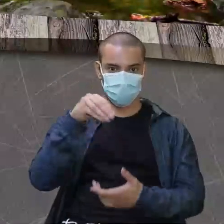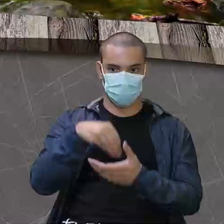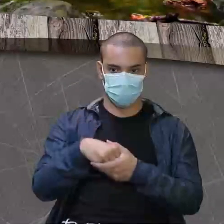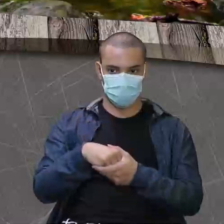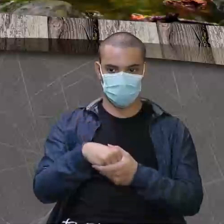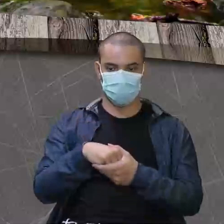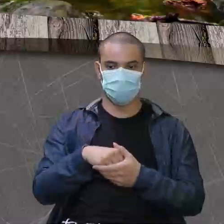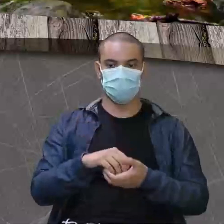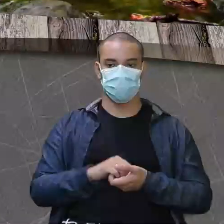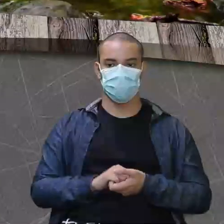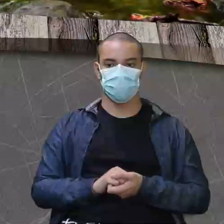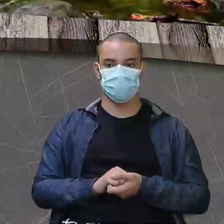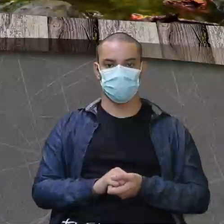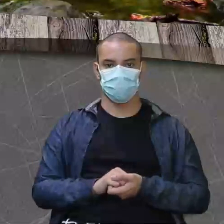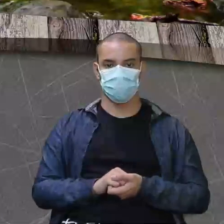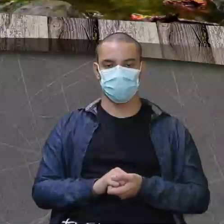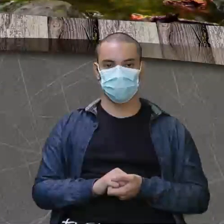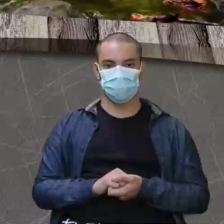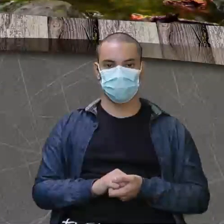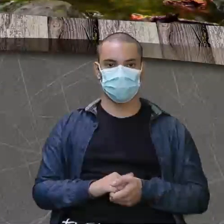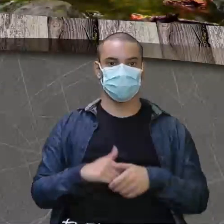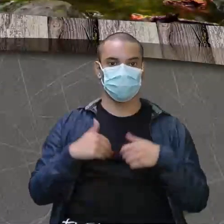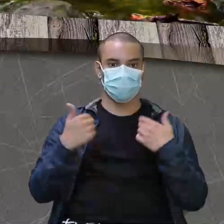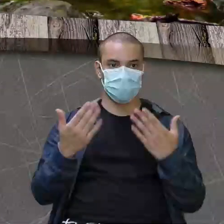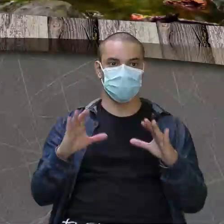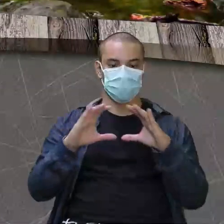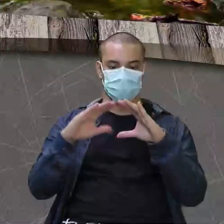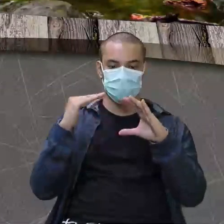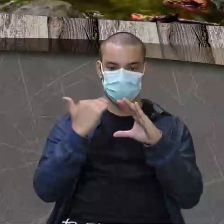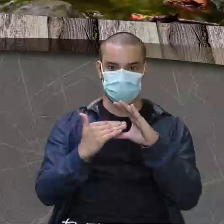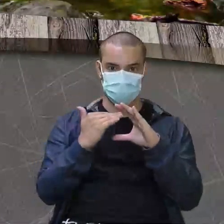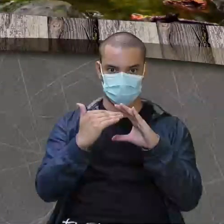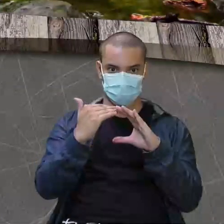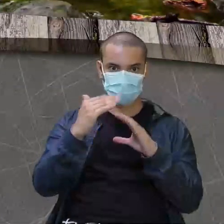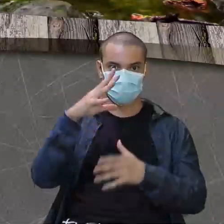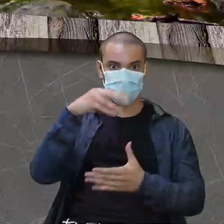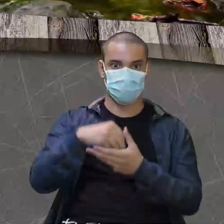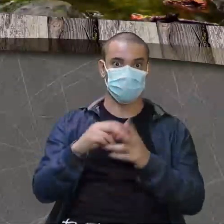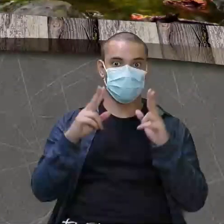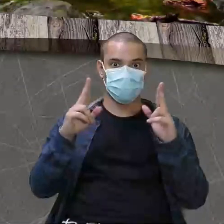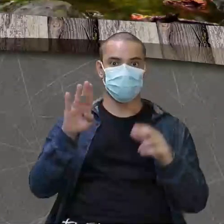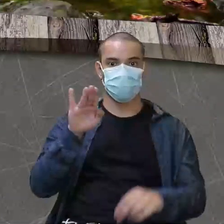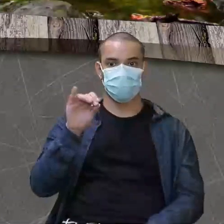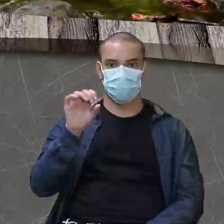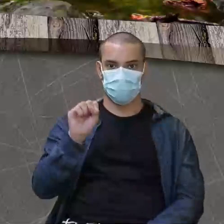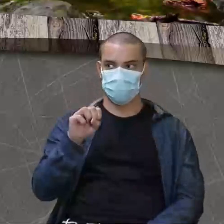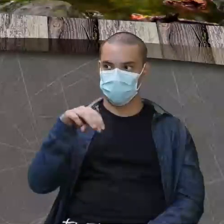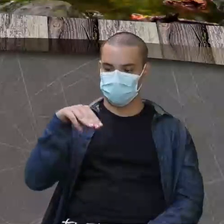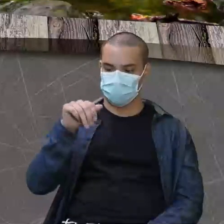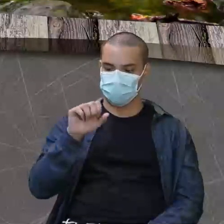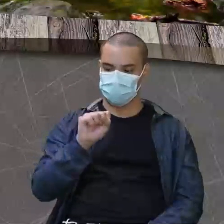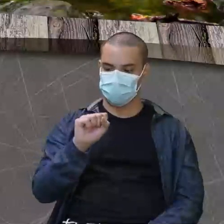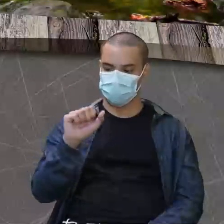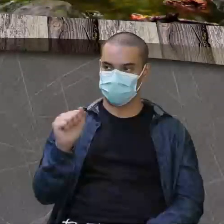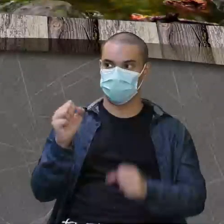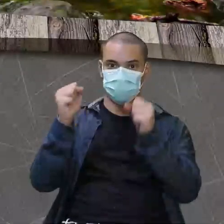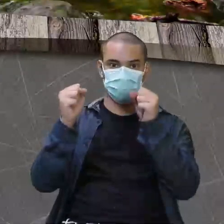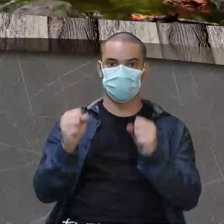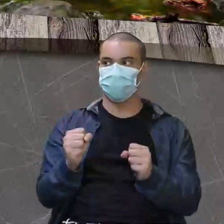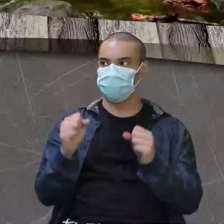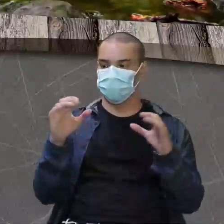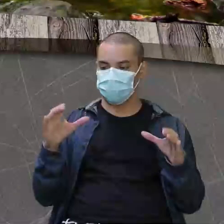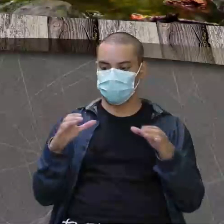tróficos. Sendo assim, essas pirâmides, assim como a de biomassa, podem estar